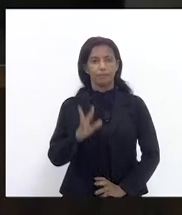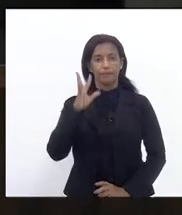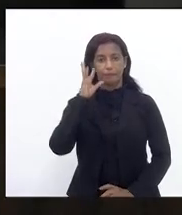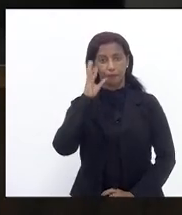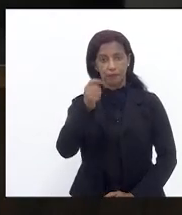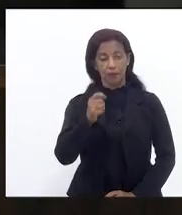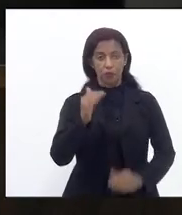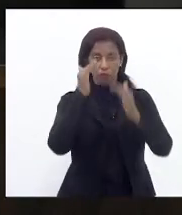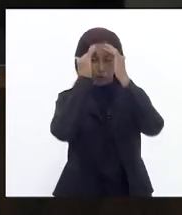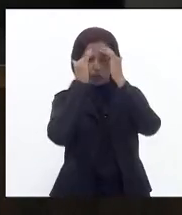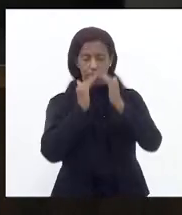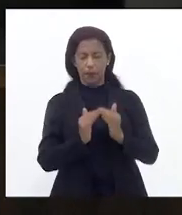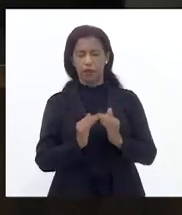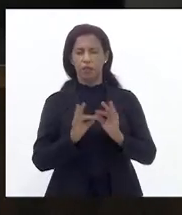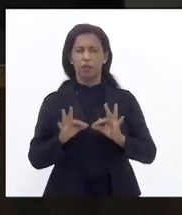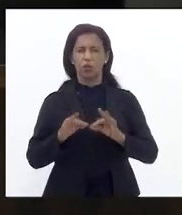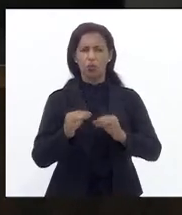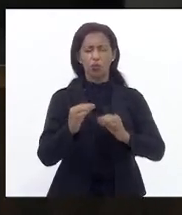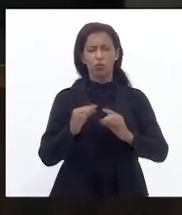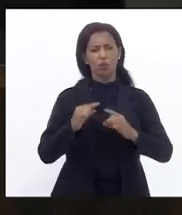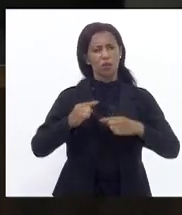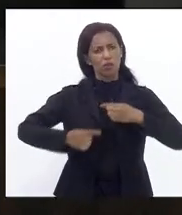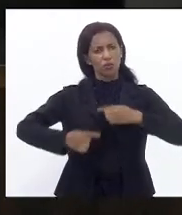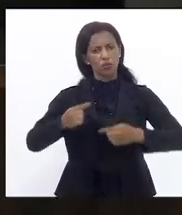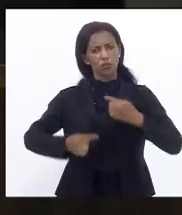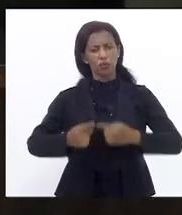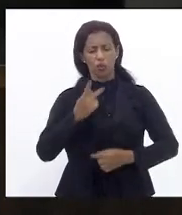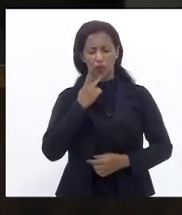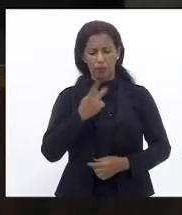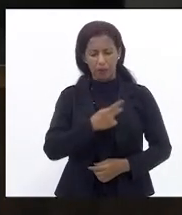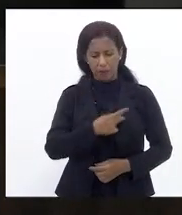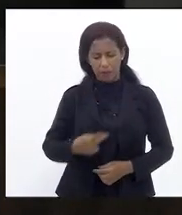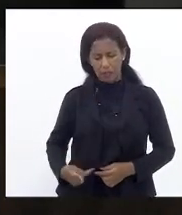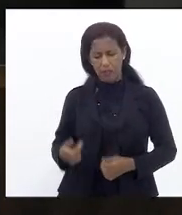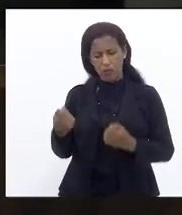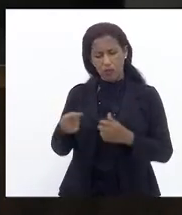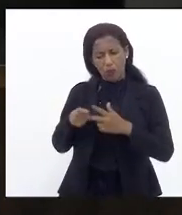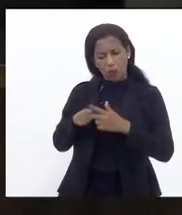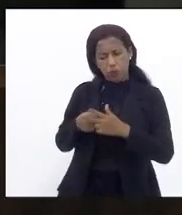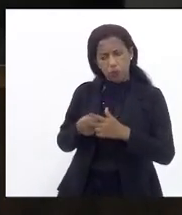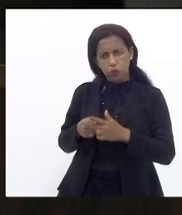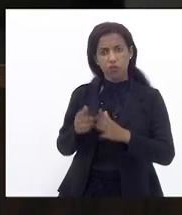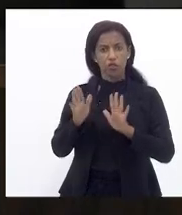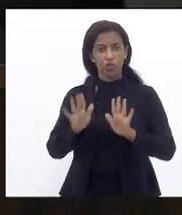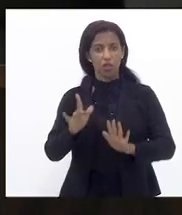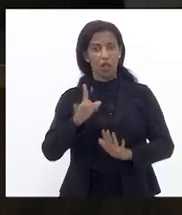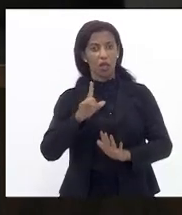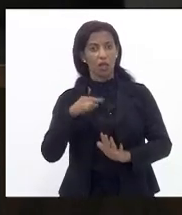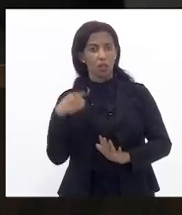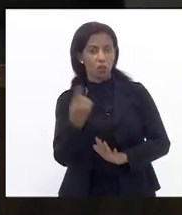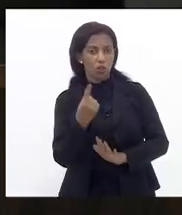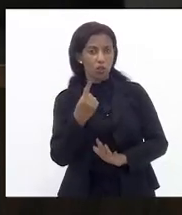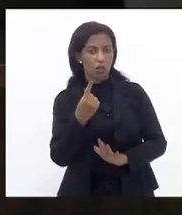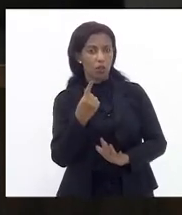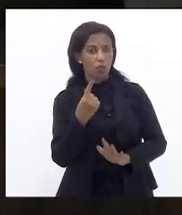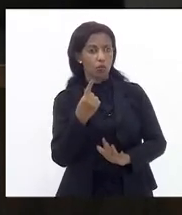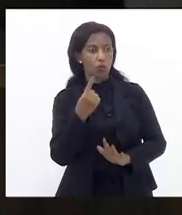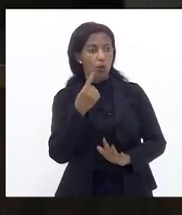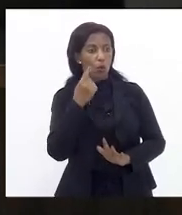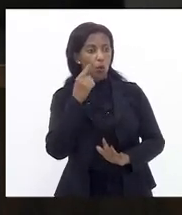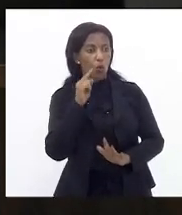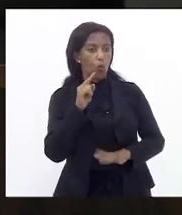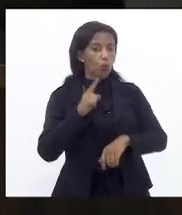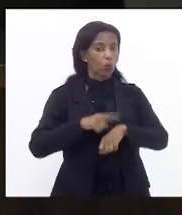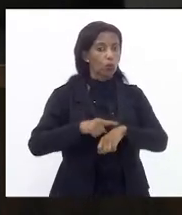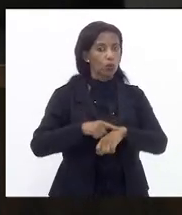decisão de cumprir aquilo que está debatendo eu descer presente Só Precisamos ajustar já que nós temos uma previsão de receita boa